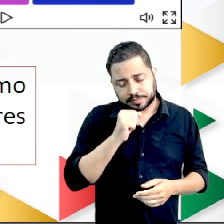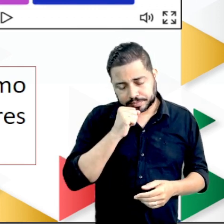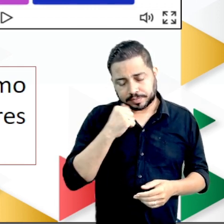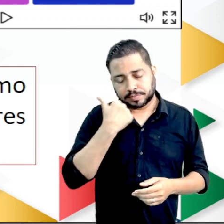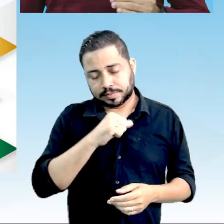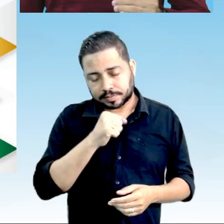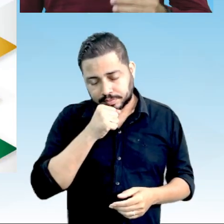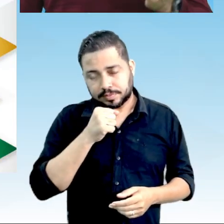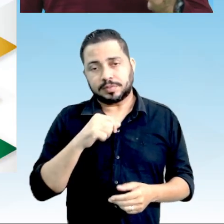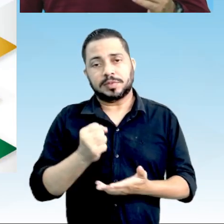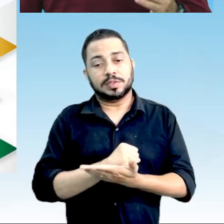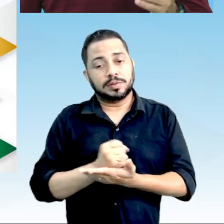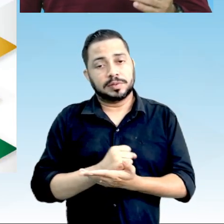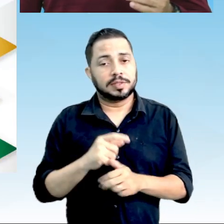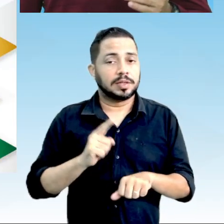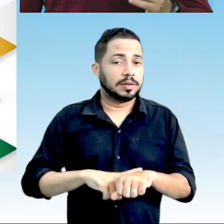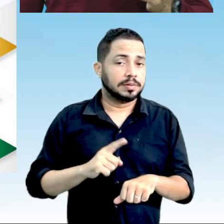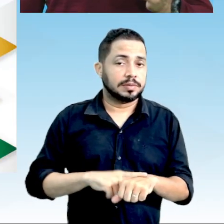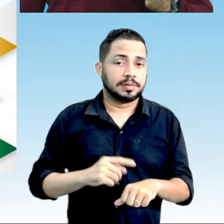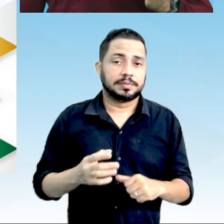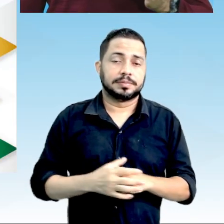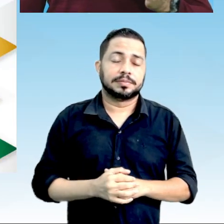está jogando na hora